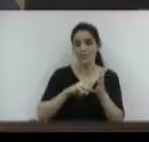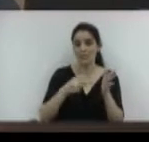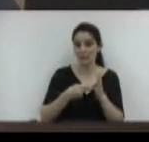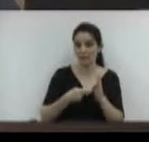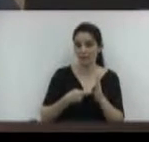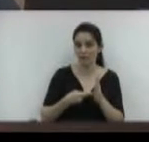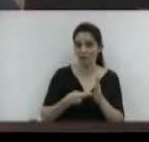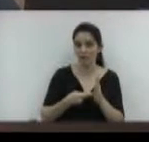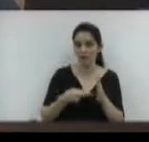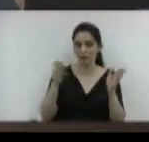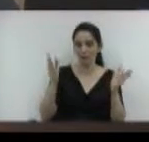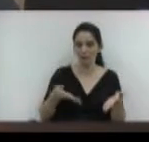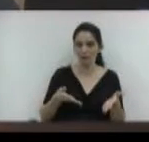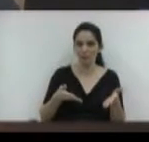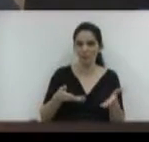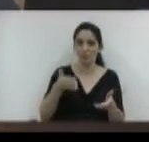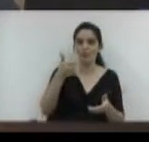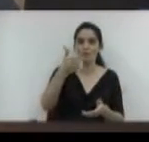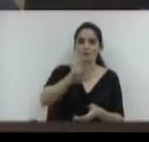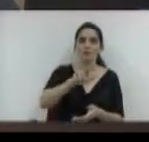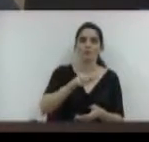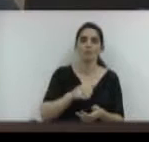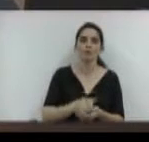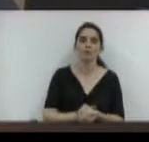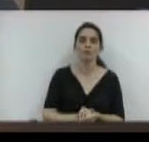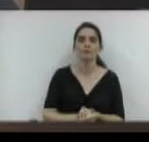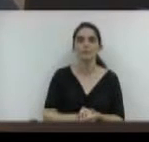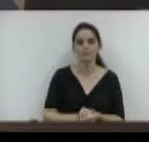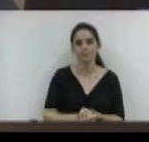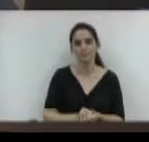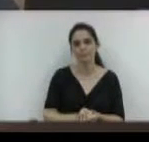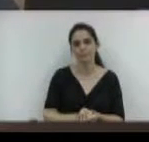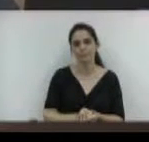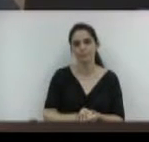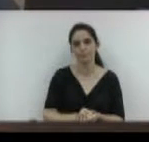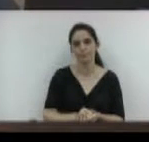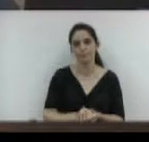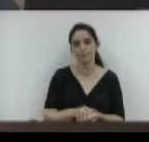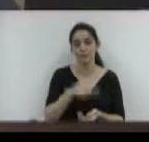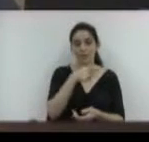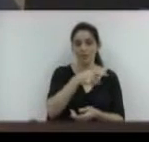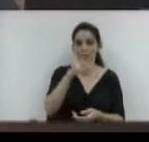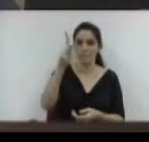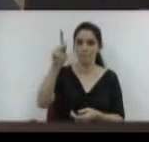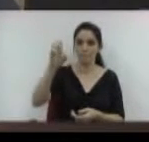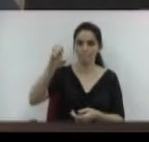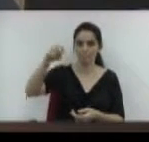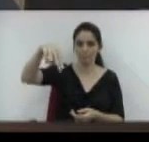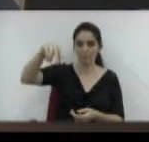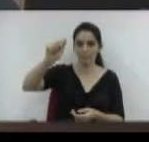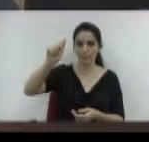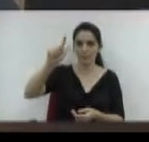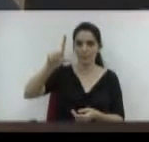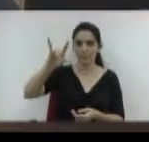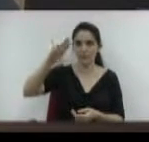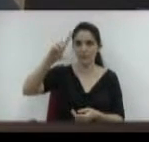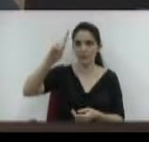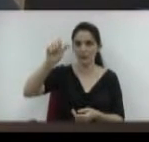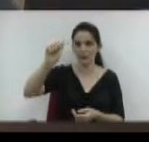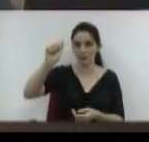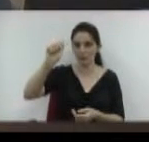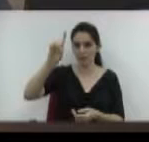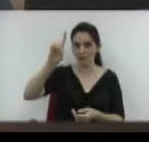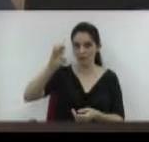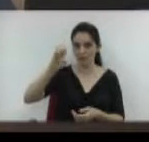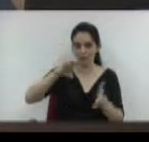e justificativa para a aplicação de penalidade mais severa que a anterior, sendo de 30 dias no presente